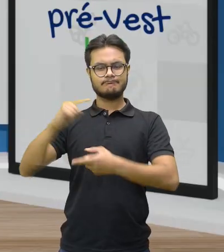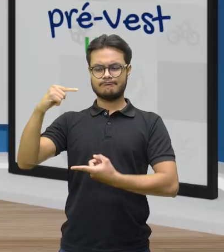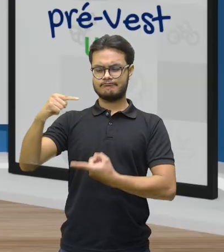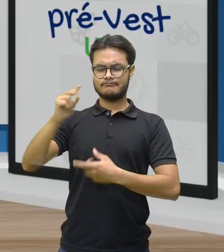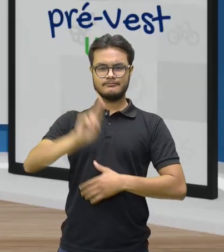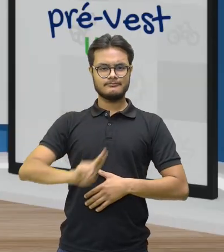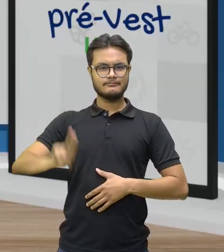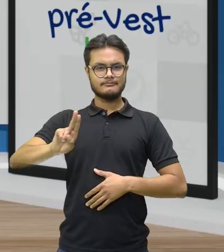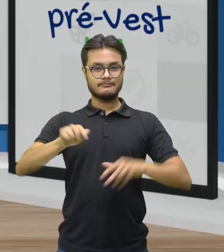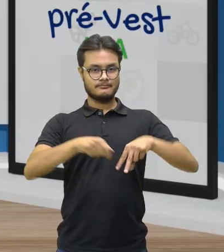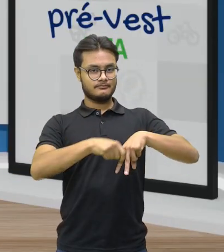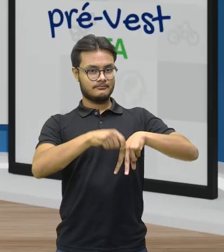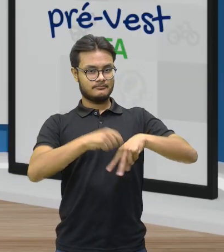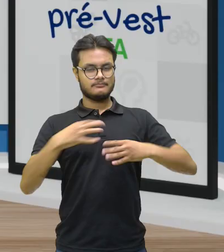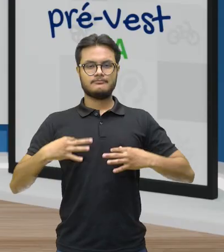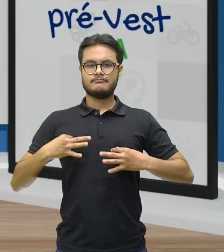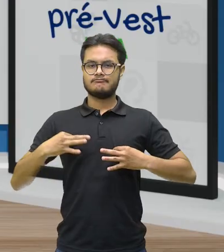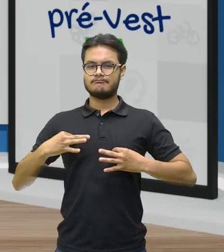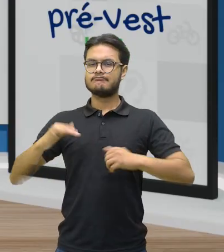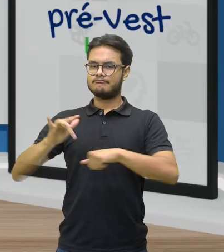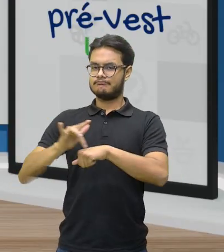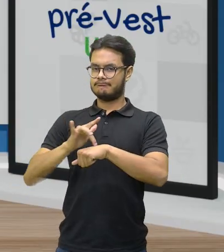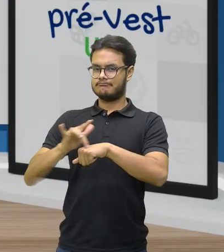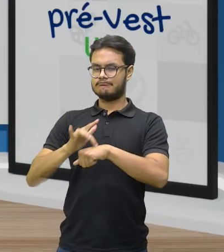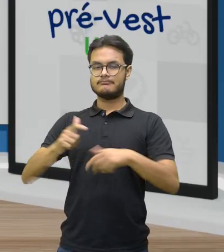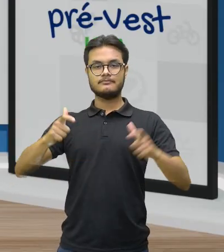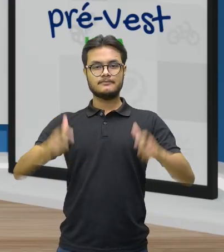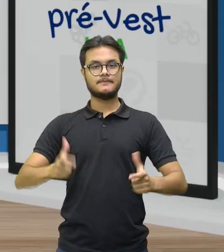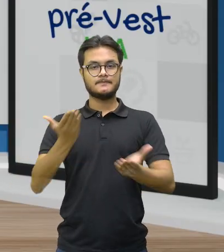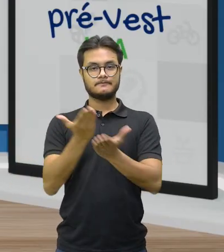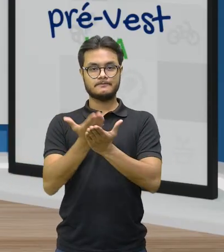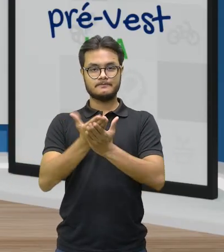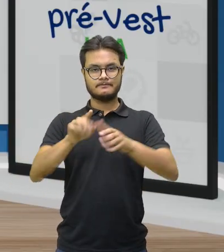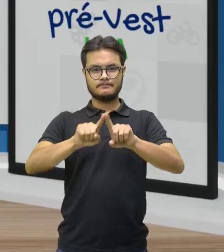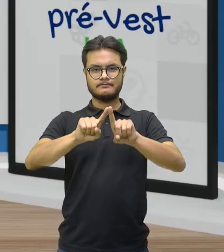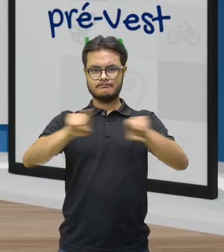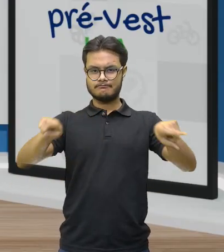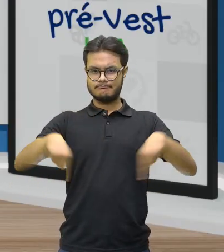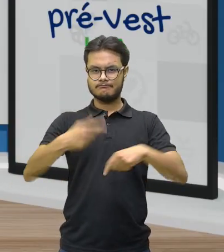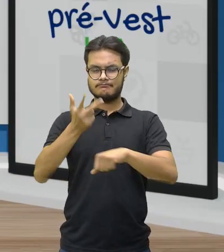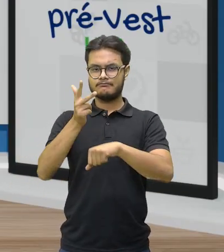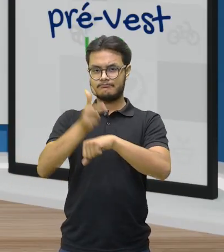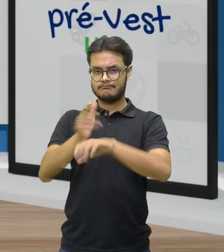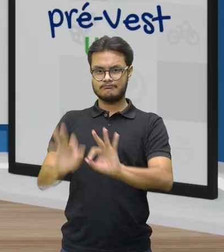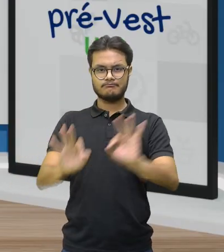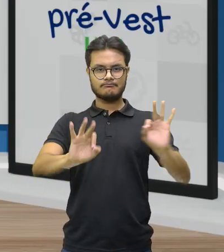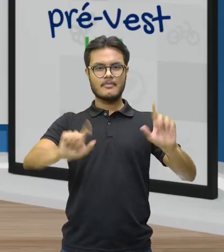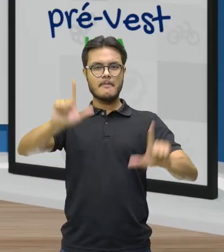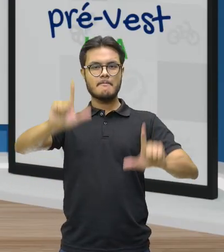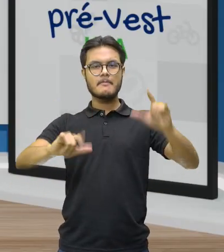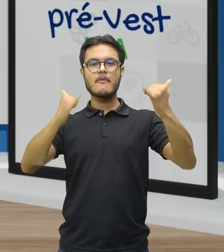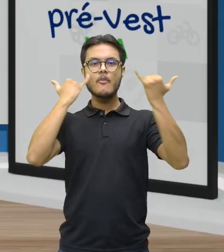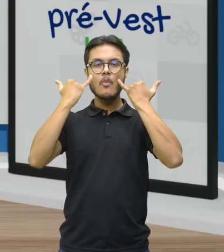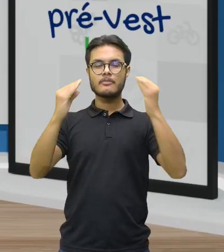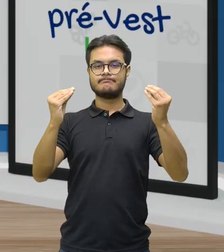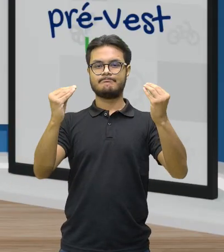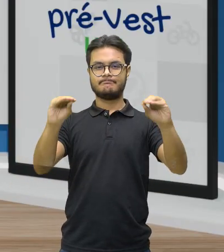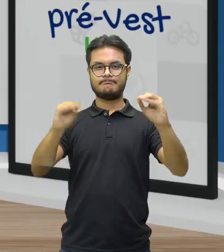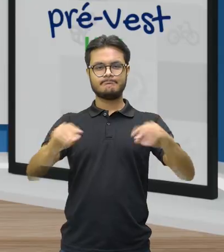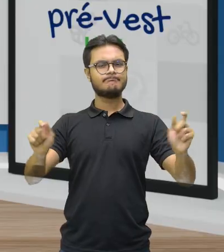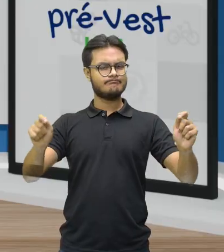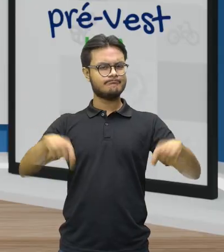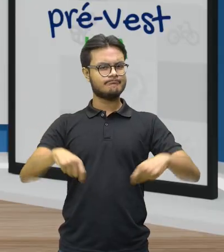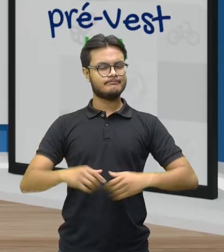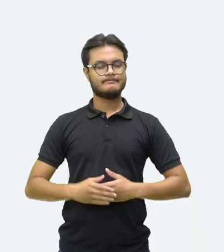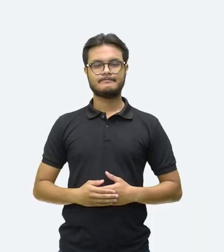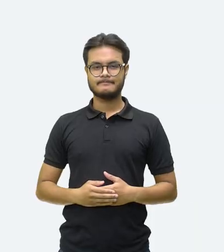estou trajando uma calça jeans e camisa preta. Nossa sala de aula é um estúdio de TV e estou ao lado de uma tela interativa que eu utilizarei para fazer as